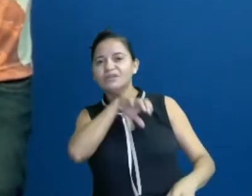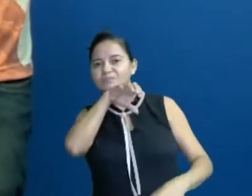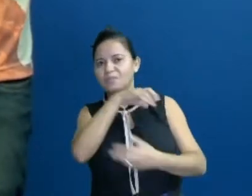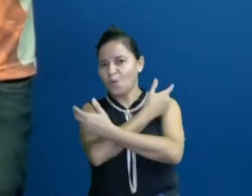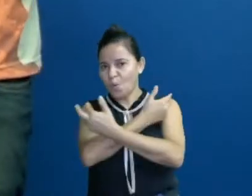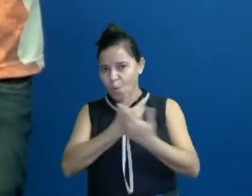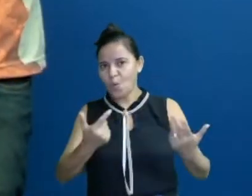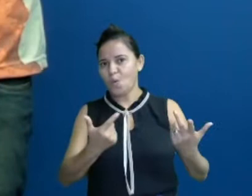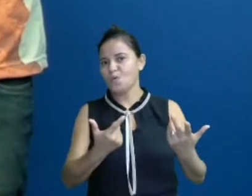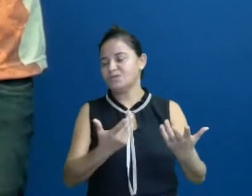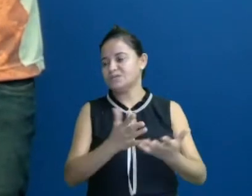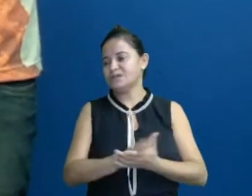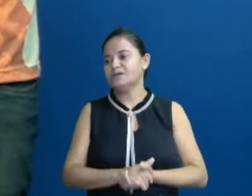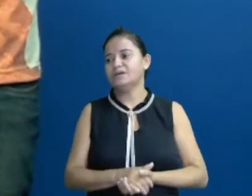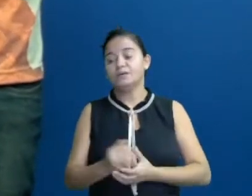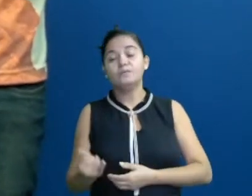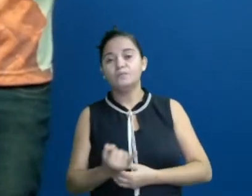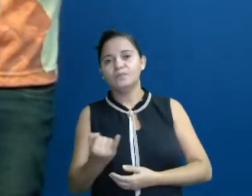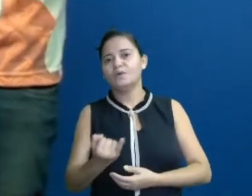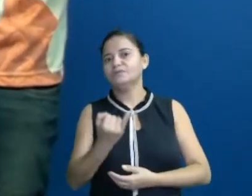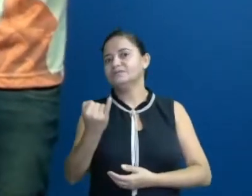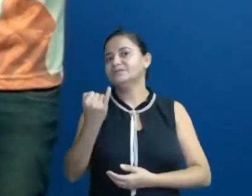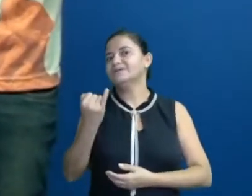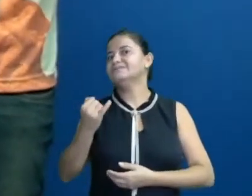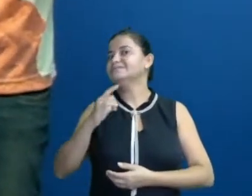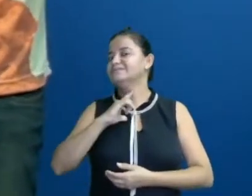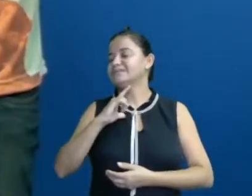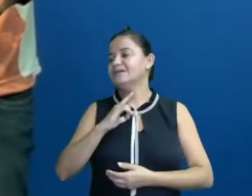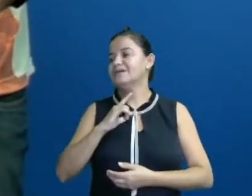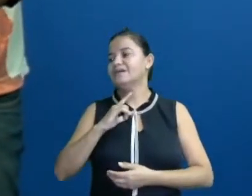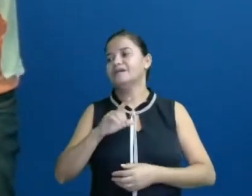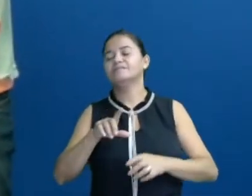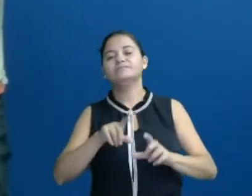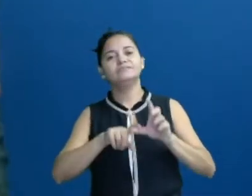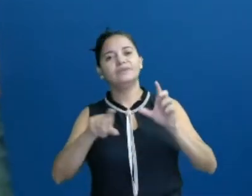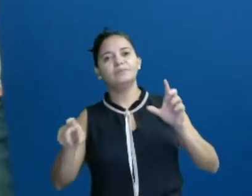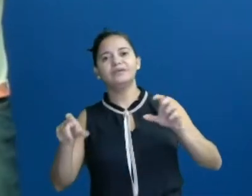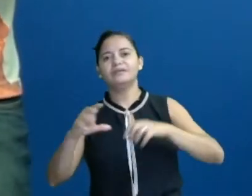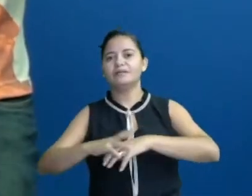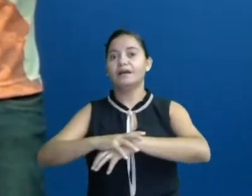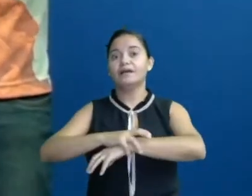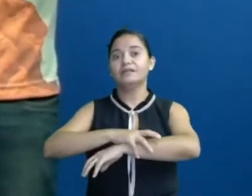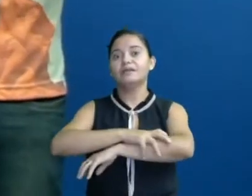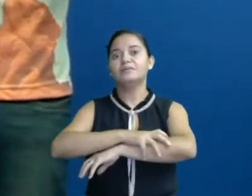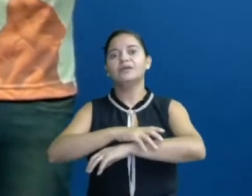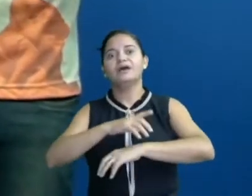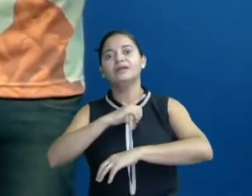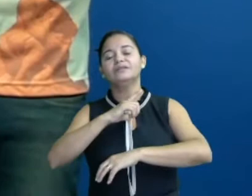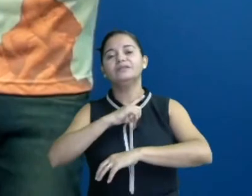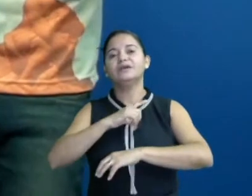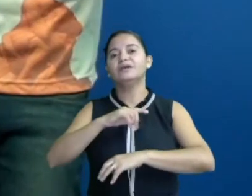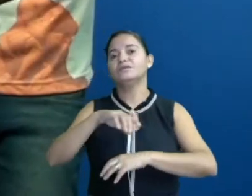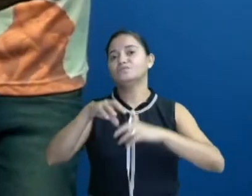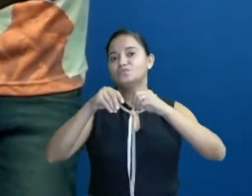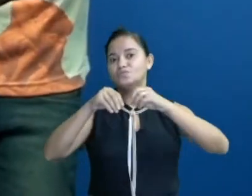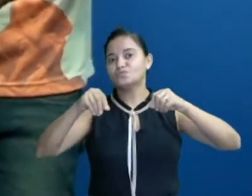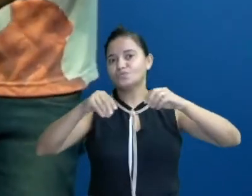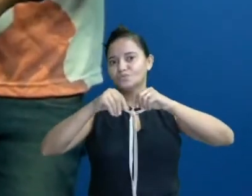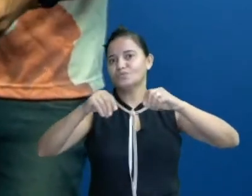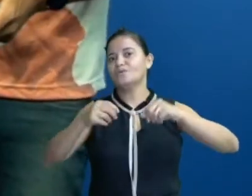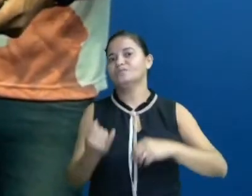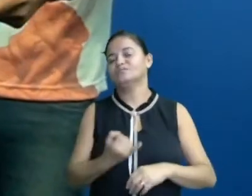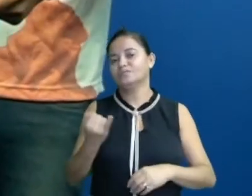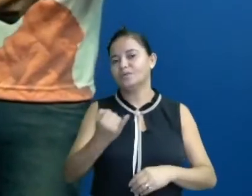alimentar, todos os outros segmentos da cadeia alimentar vão ser independentes. Portanto, o solo é extremamente importante,